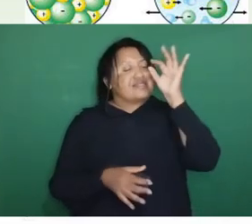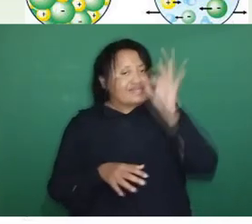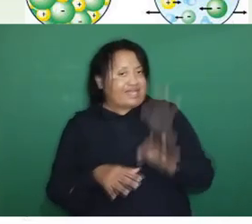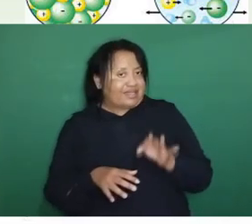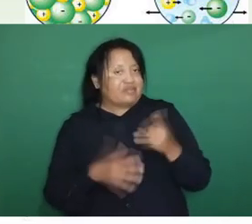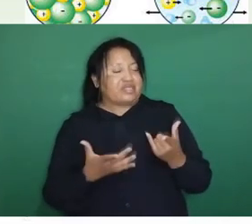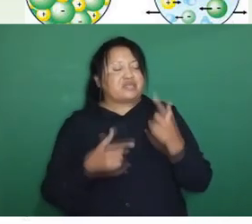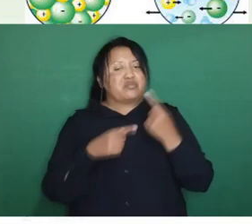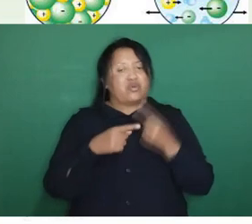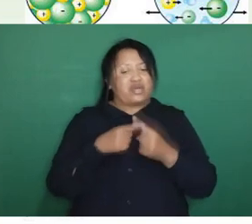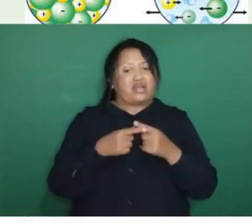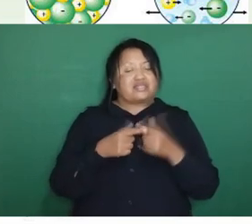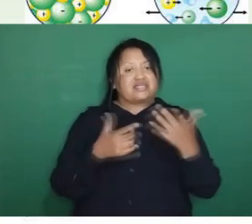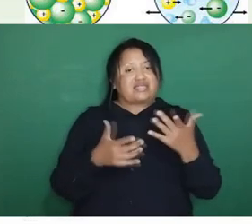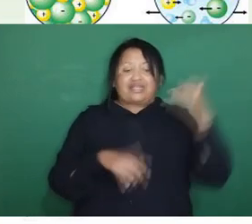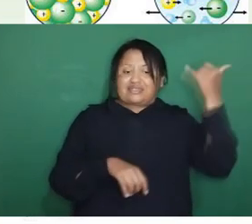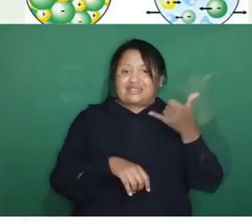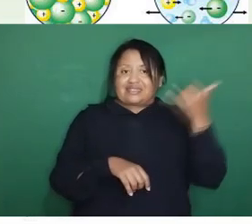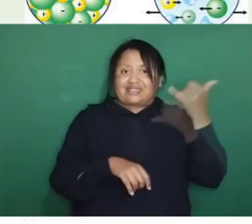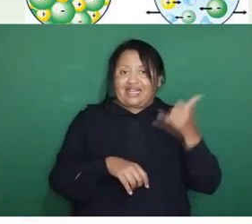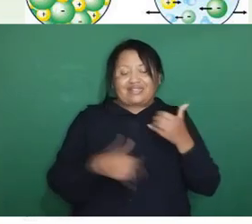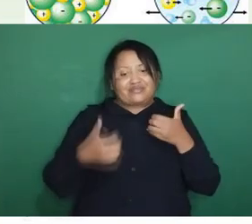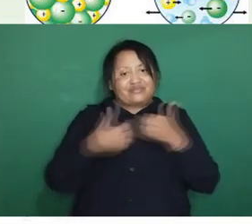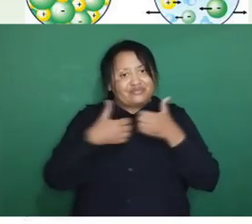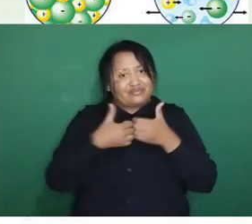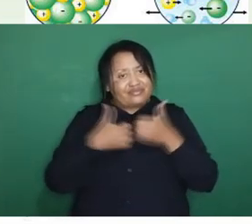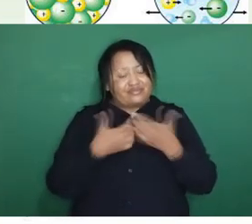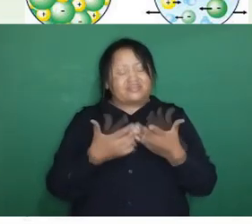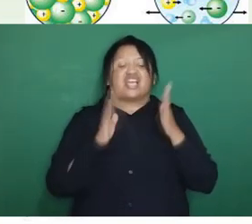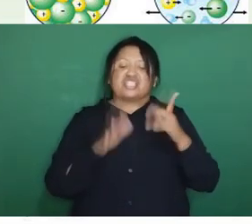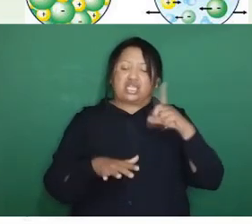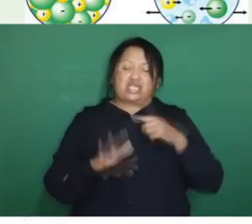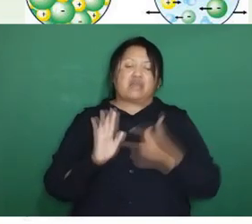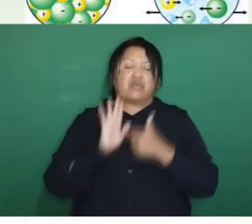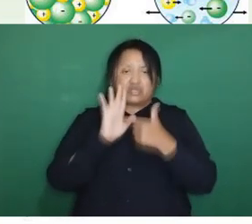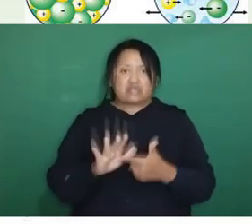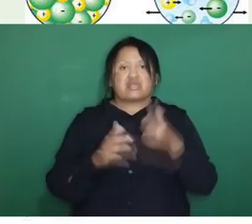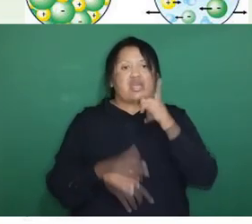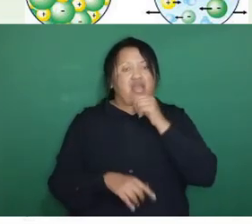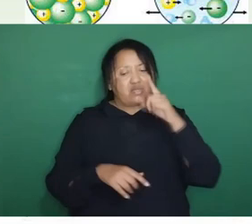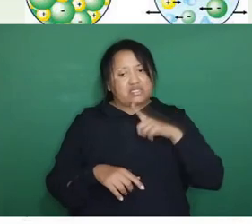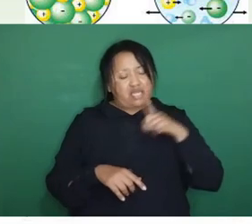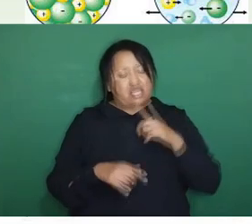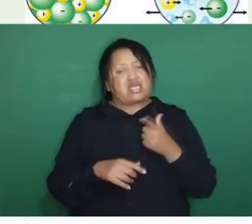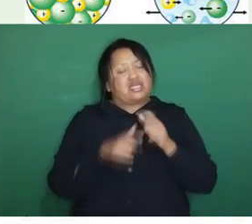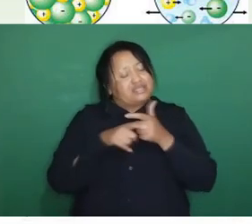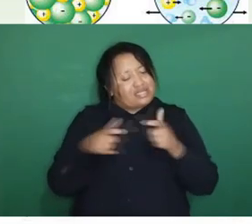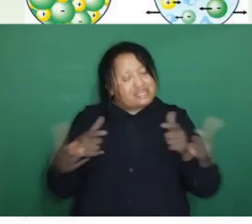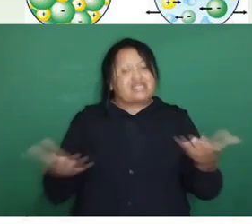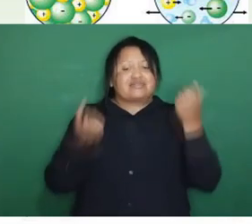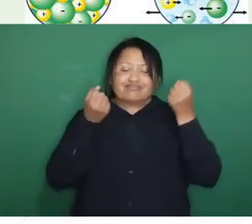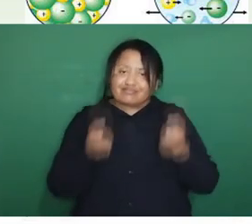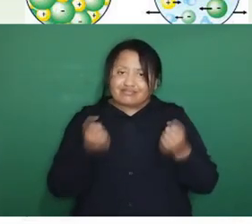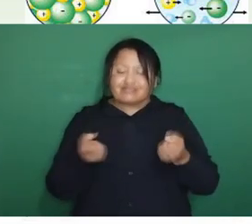dessa atração aqui de cargas certo a gente já tinha mostrado que a água tem essa densidade né